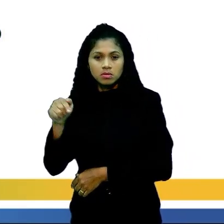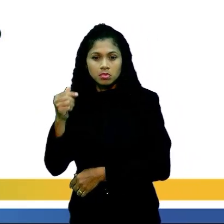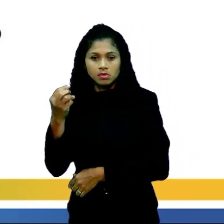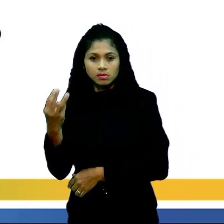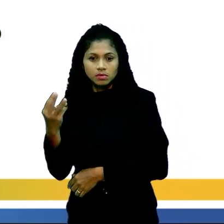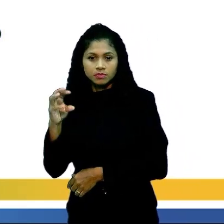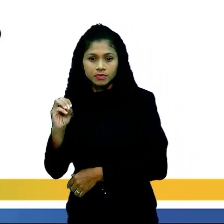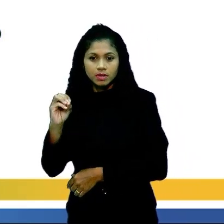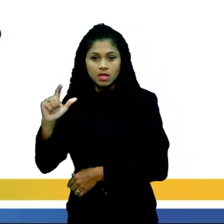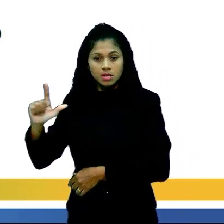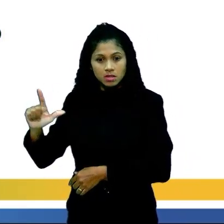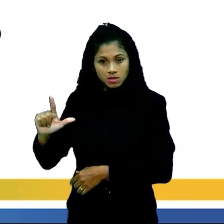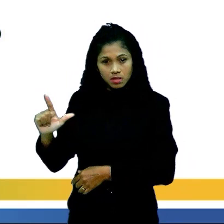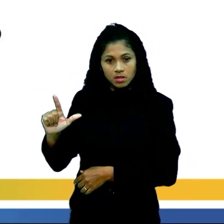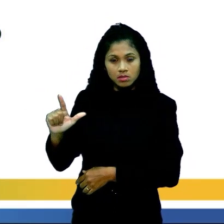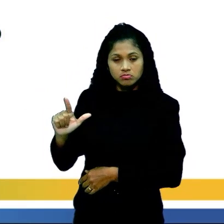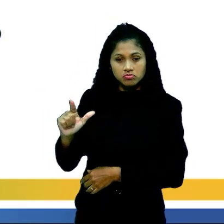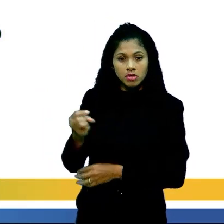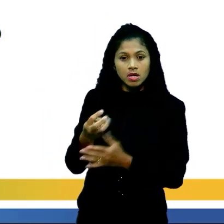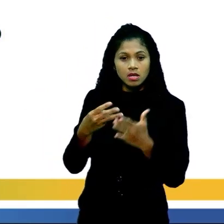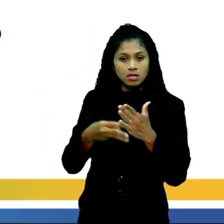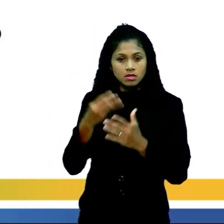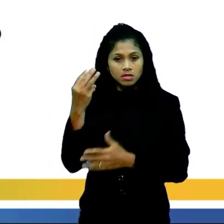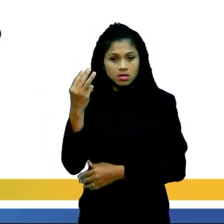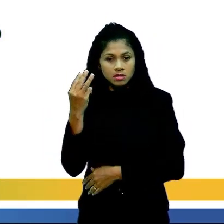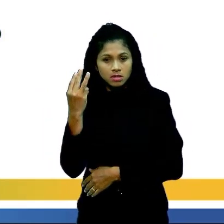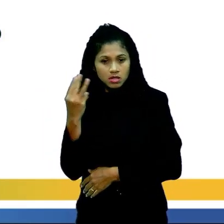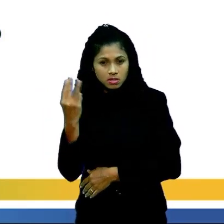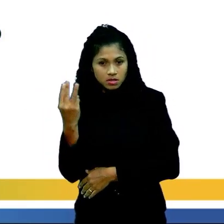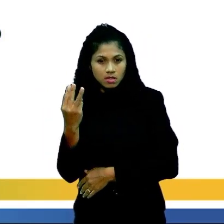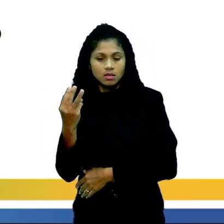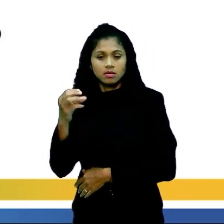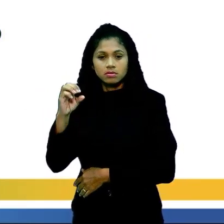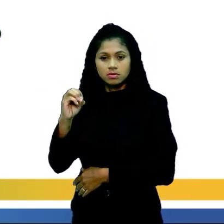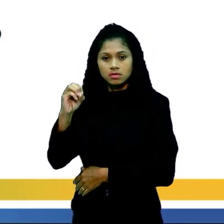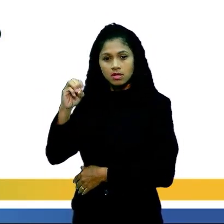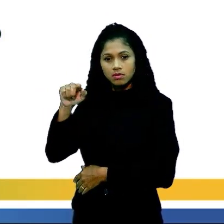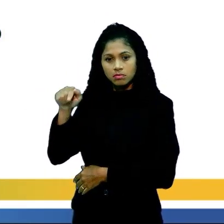garrafa, 0,75 litros. Quarta garrafa,